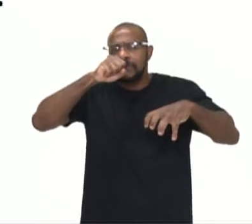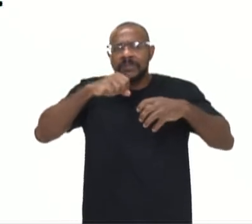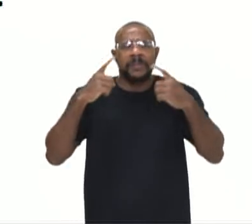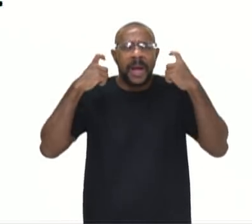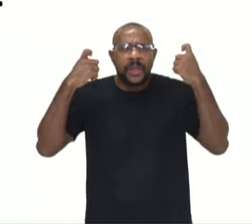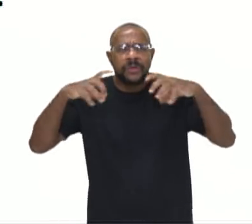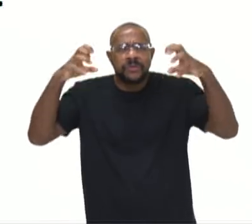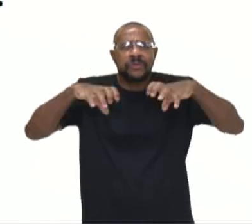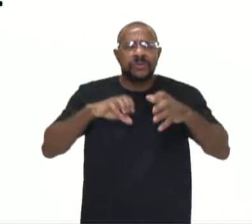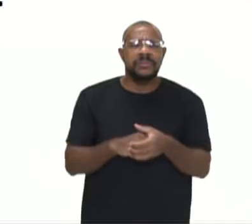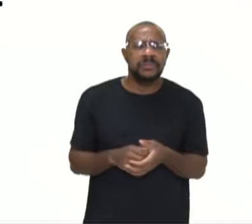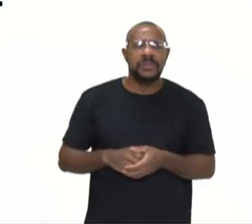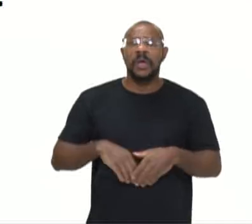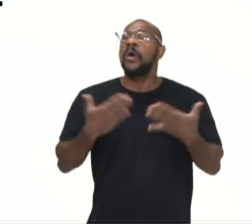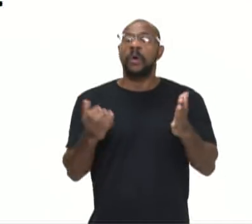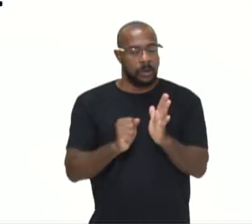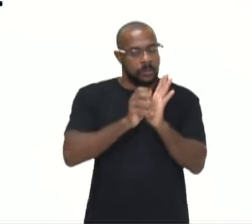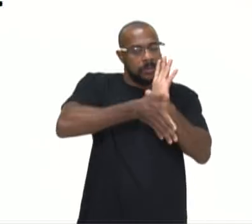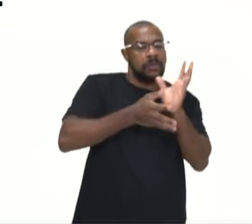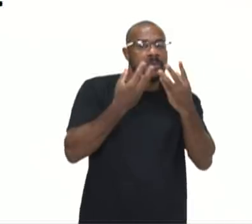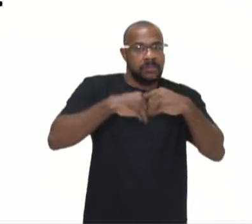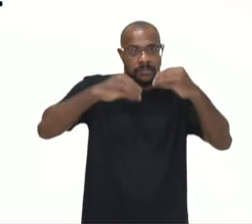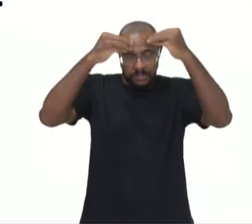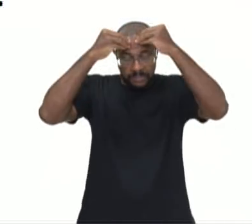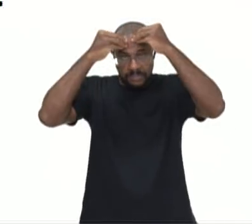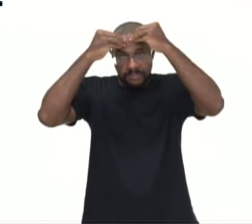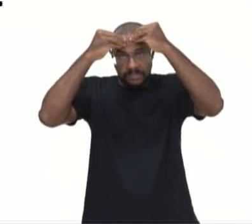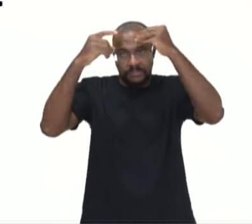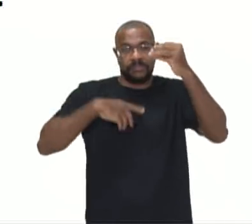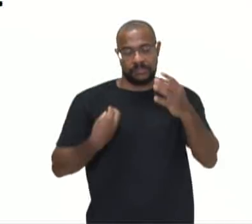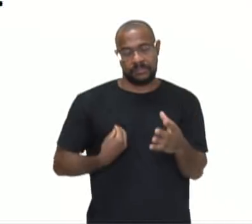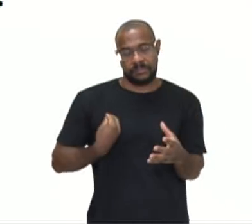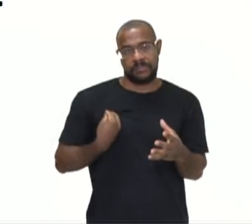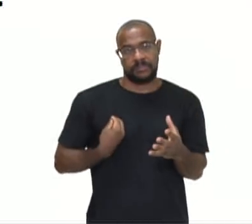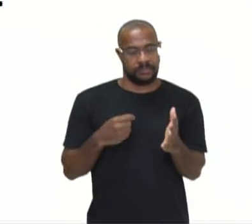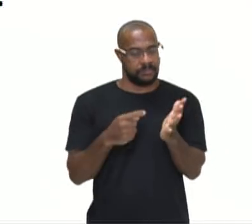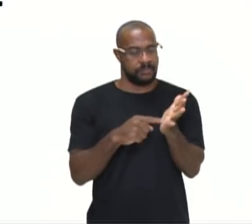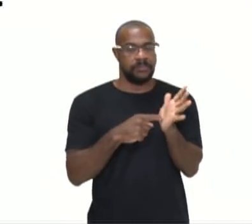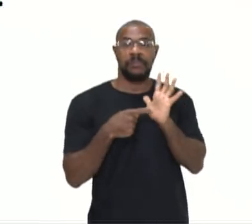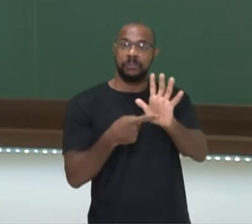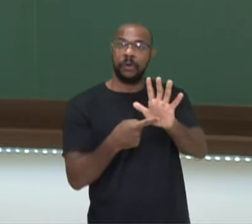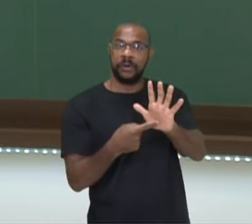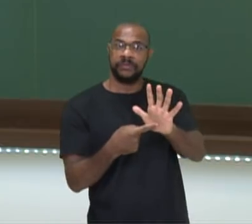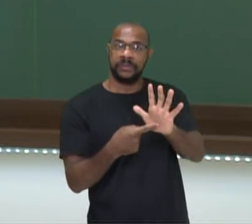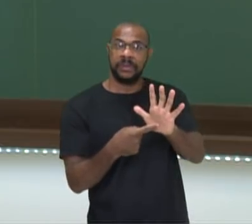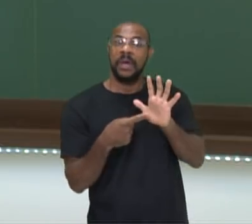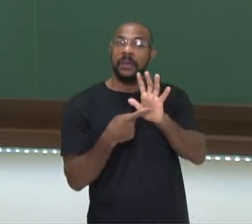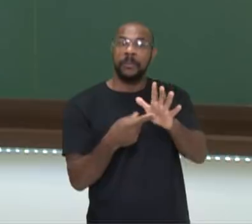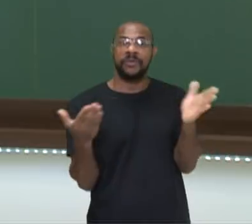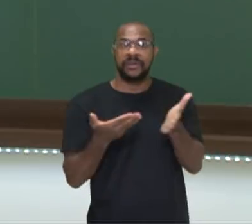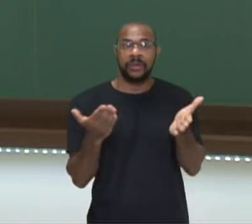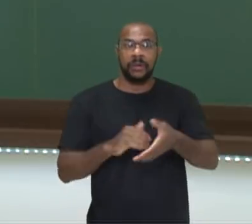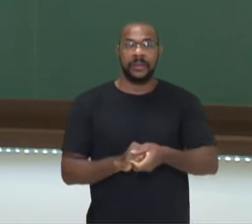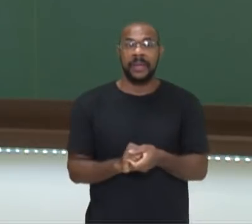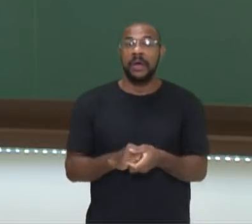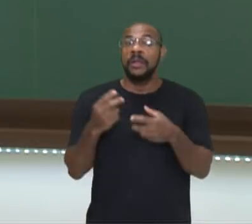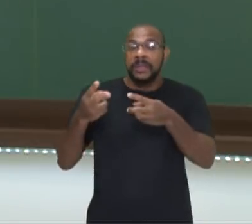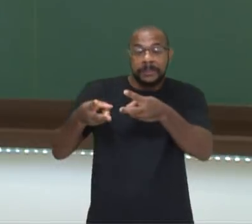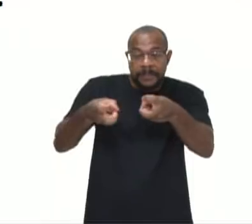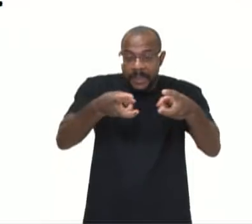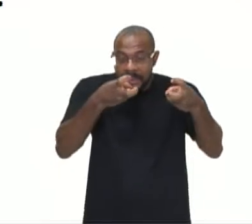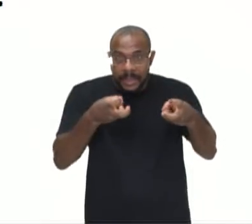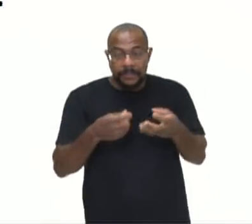linguagem está presente nesse fragmento? A literação ou a assonância? Justifique, tá fácil demais, eu te